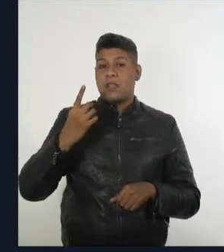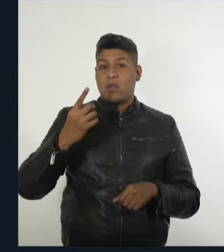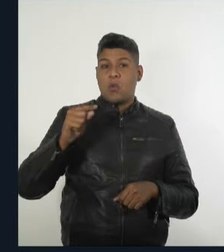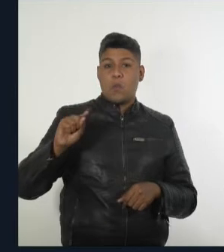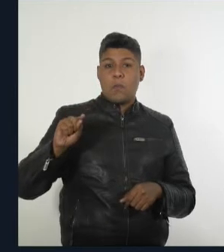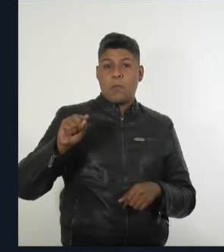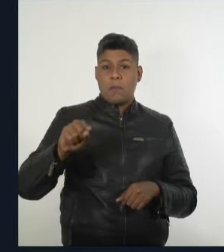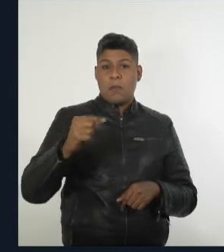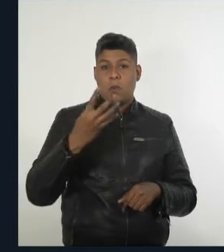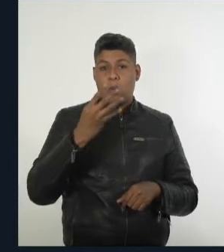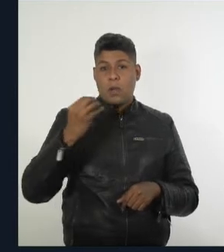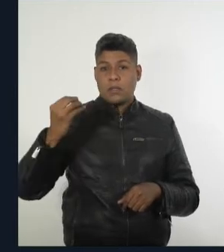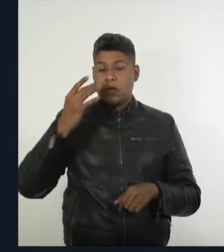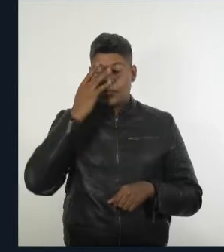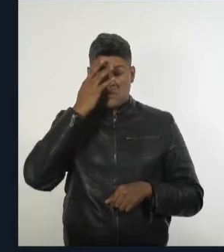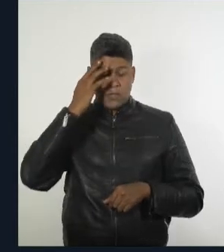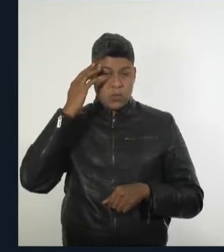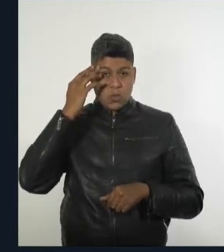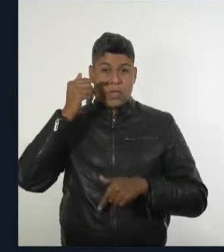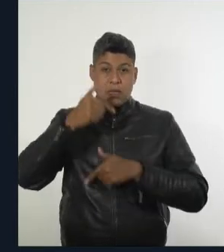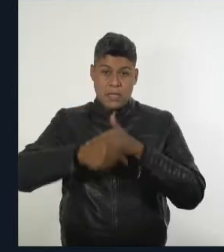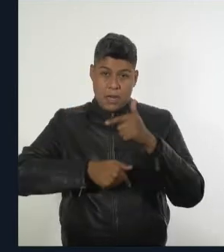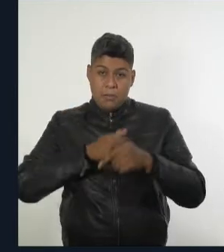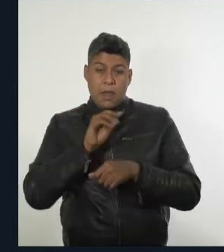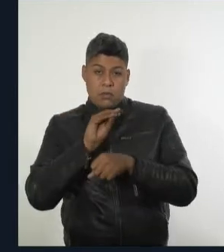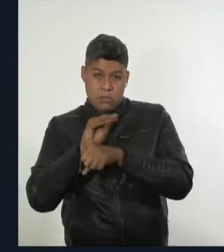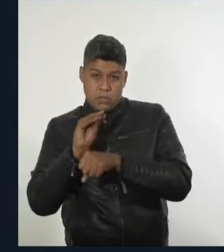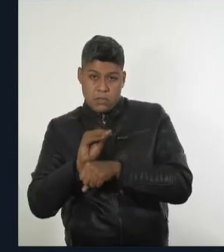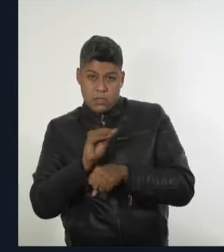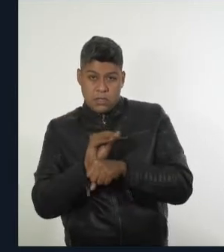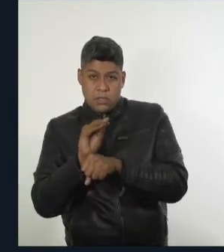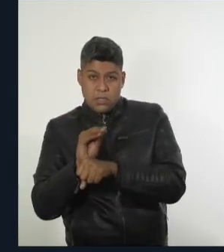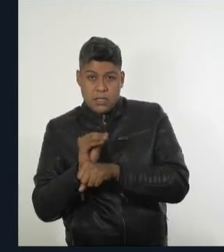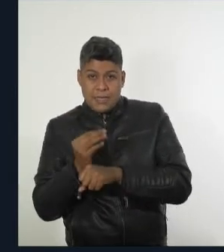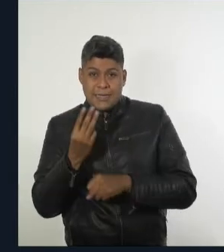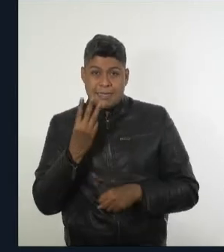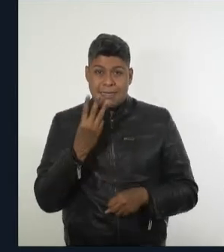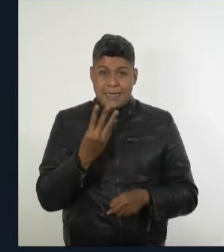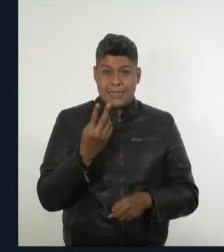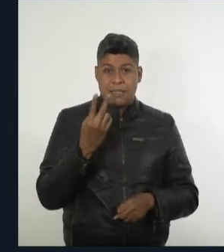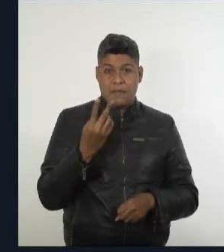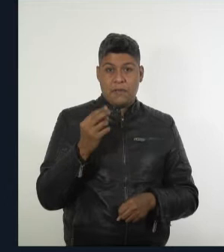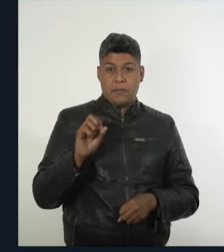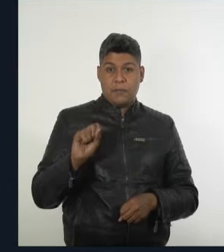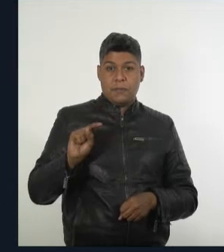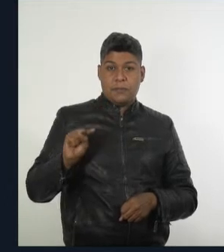21.431 pessoas. No trabalho realizado pelas barreiras sanitárias,